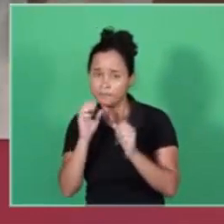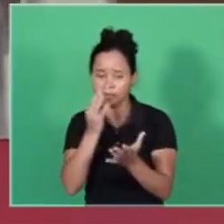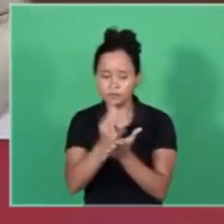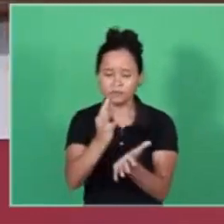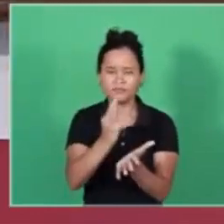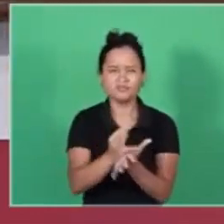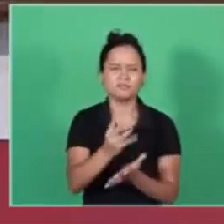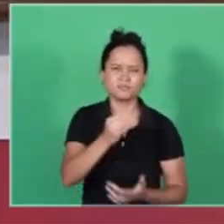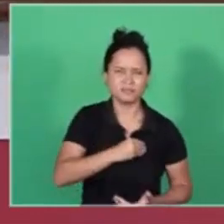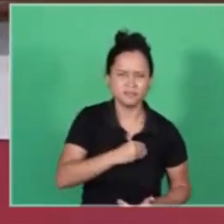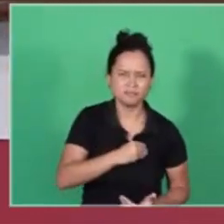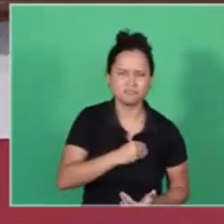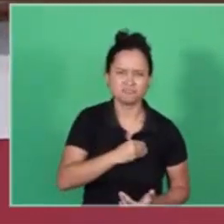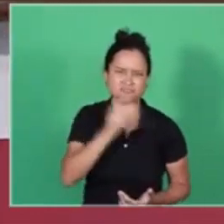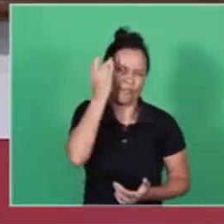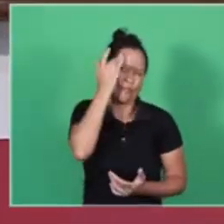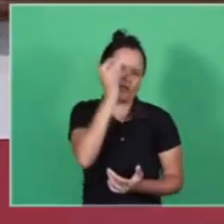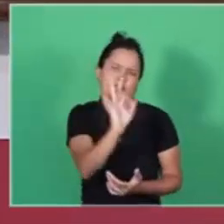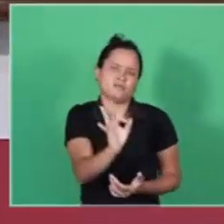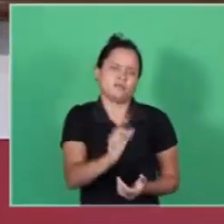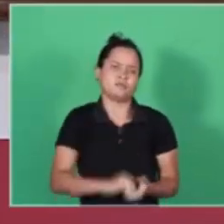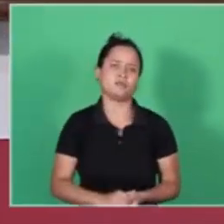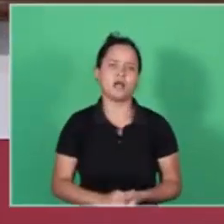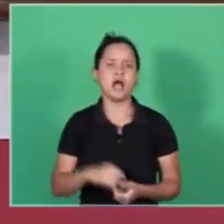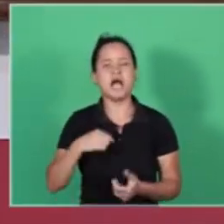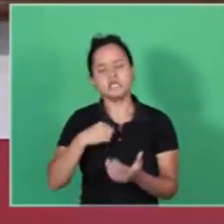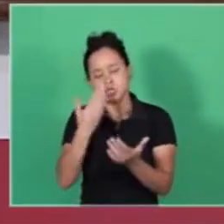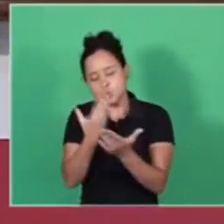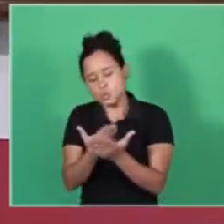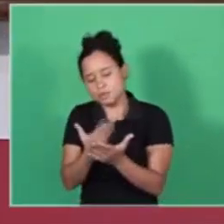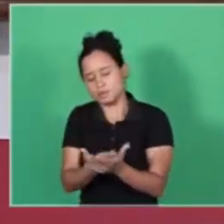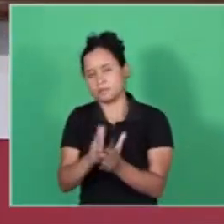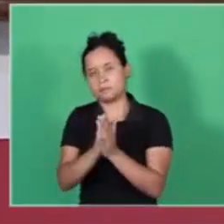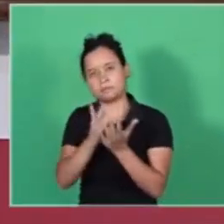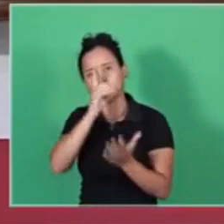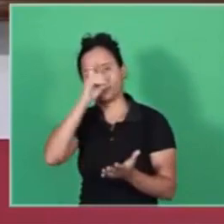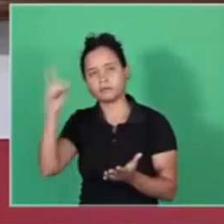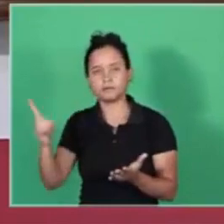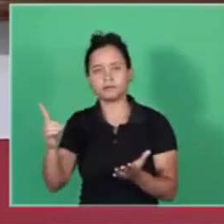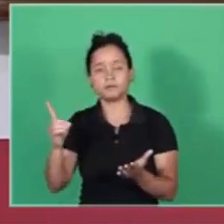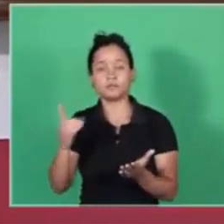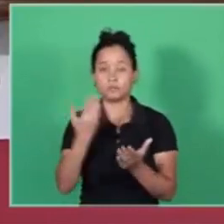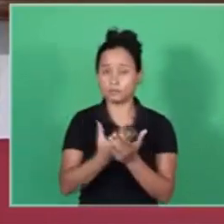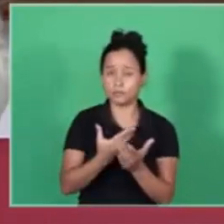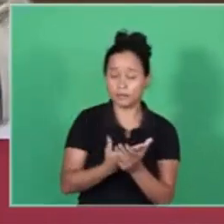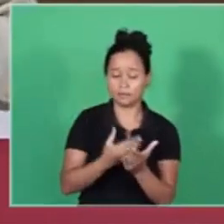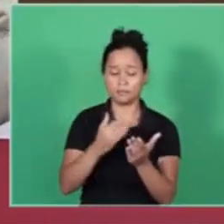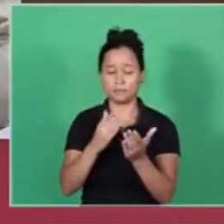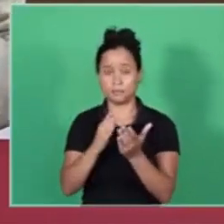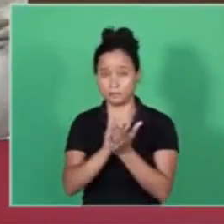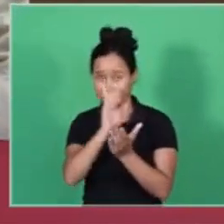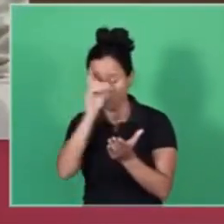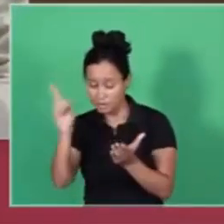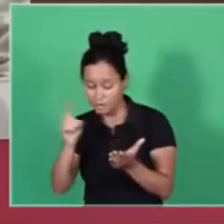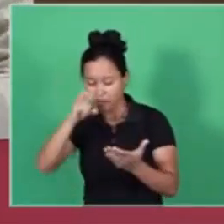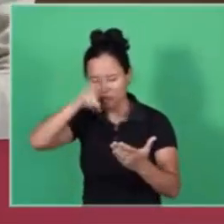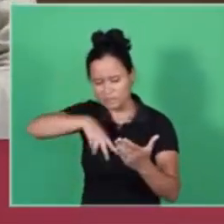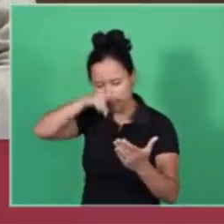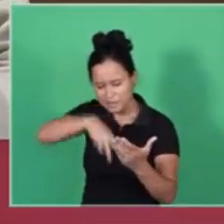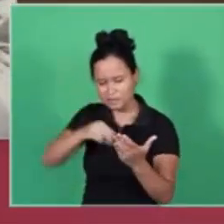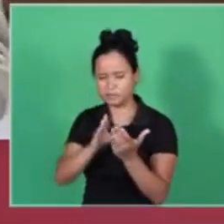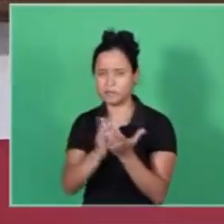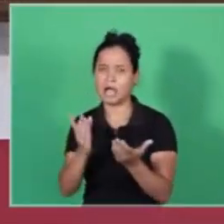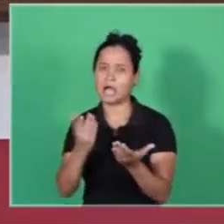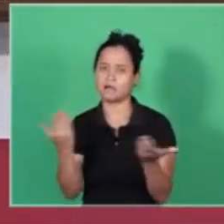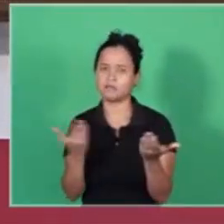lá. Eu estou estudando Bíblia, estudar Bíblia, ler Bíblia é uma coisa. Agora, você fazer teologia de Bíblia é